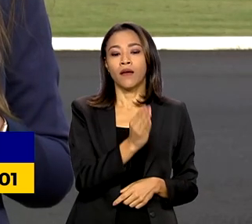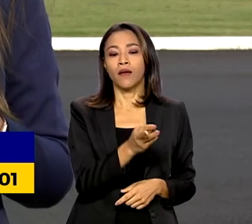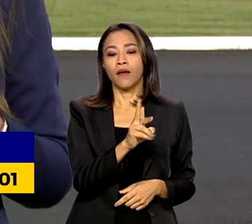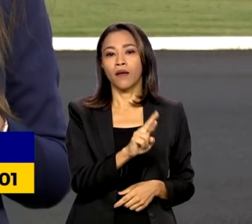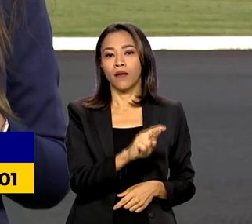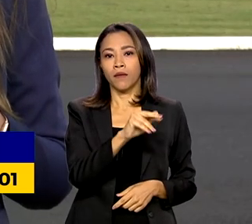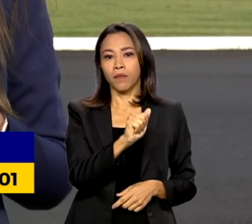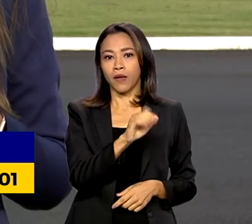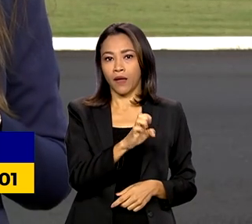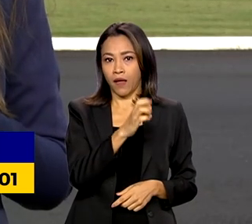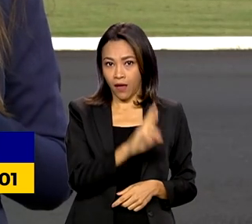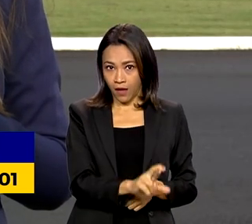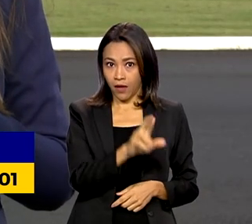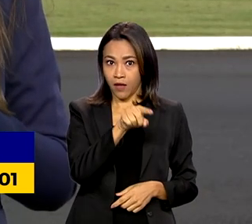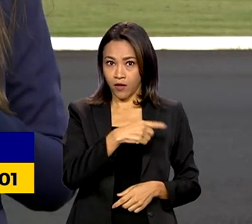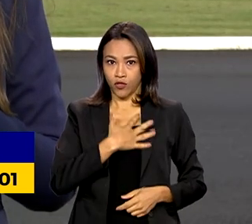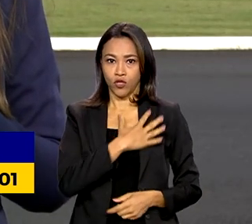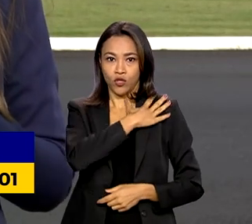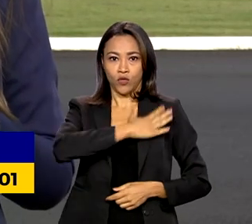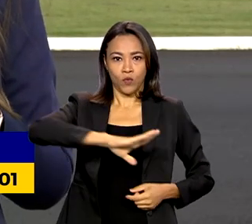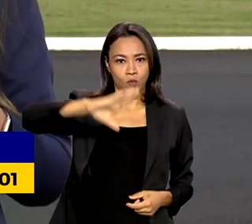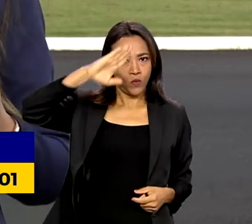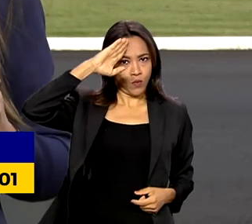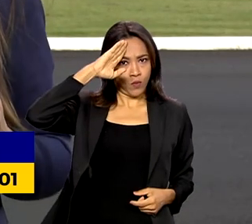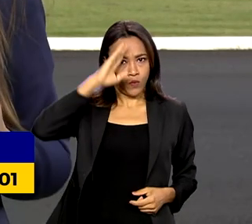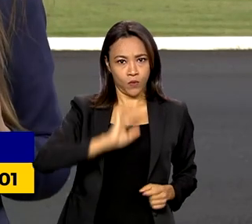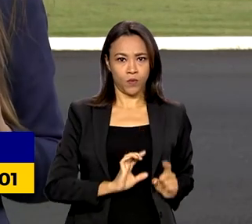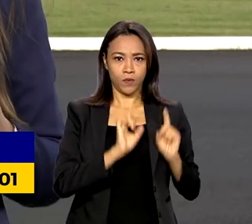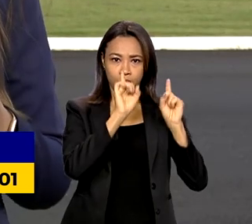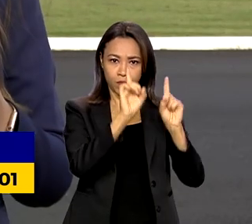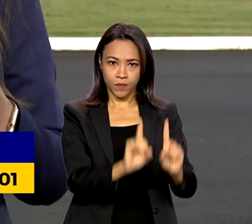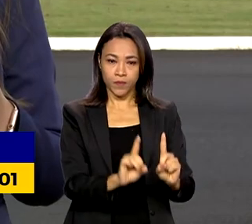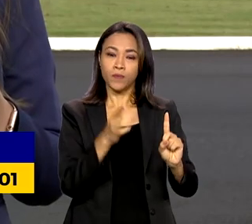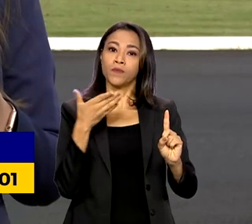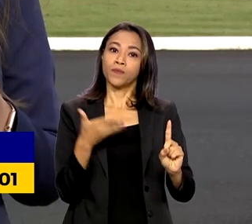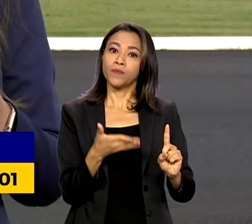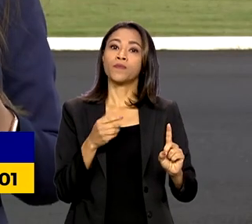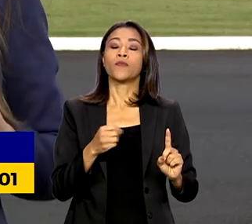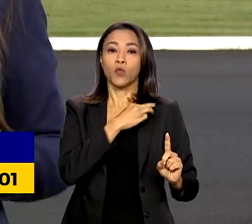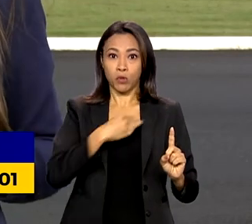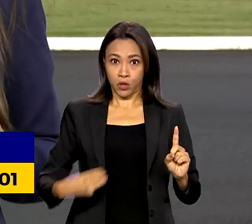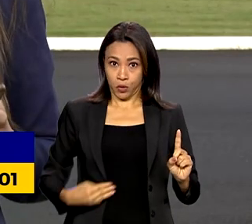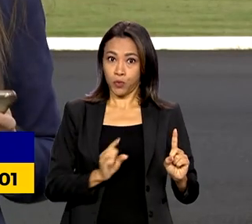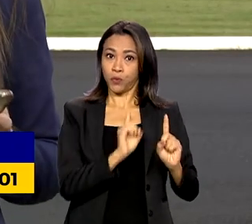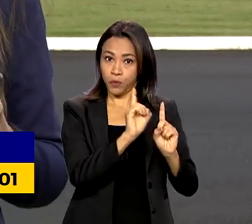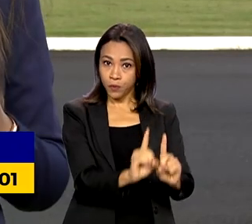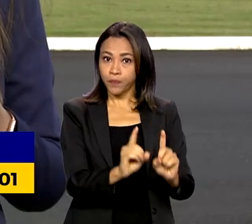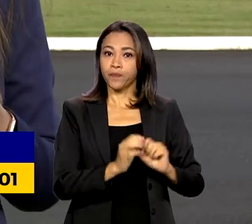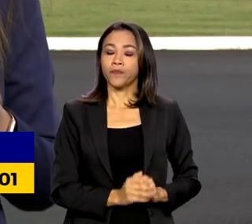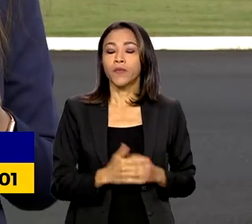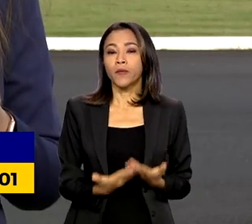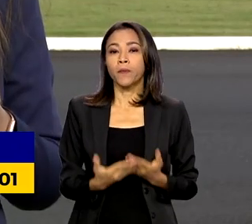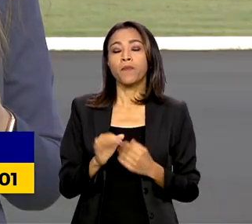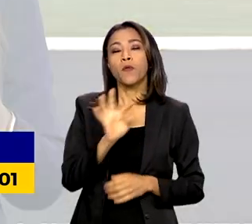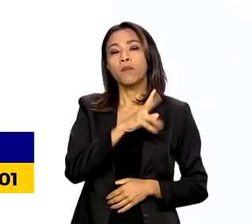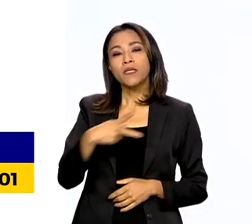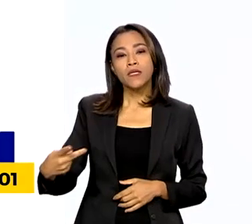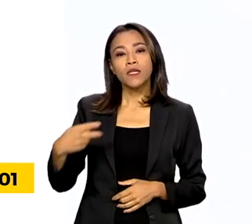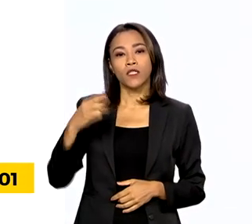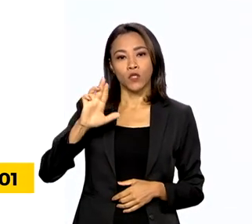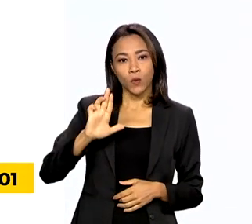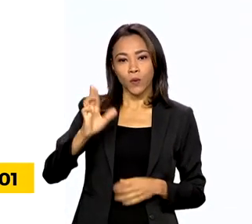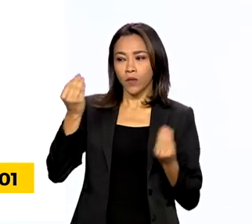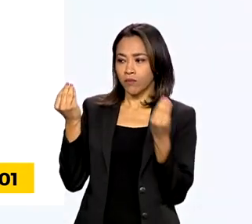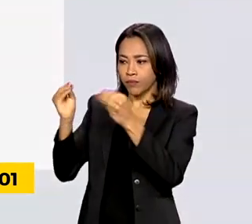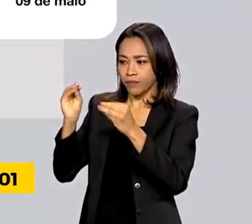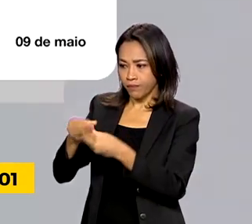o comandante da Aeronáutica, Tenente Brigadeiro do Ar, Marcelo Damasceno. Bom, pelas redes sociais, o presidente Lula lembrou que a produção